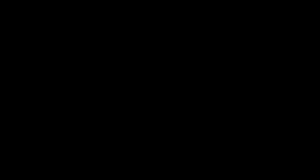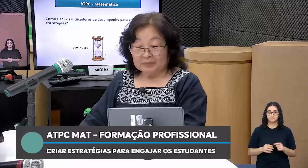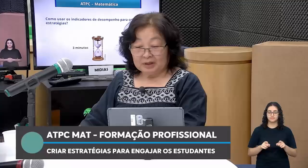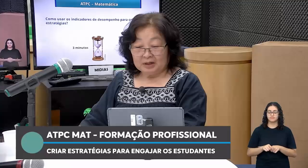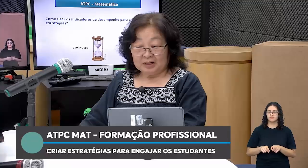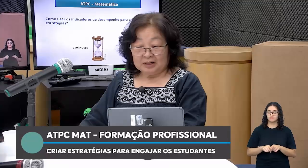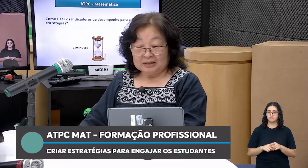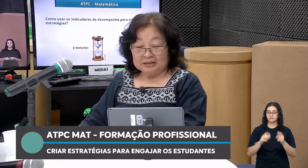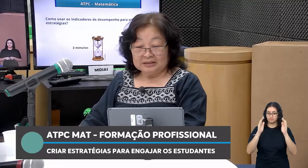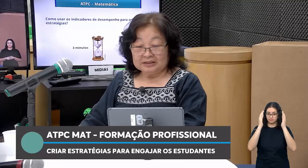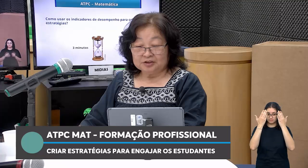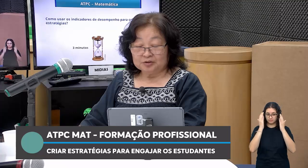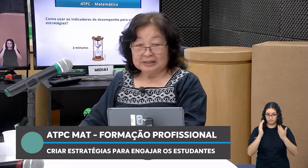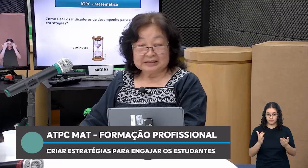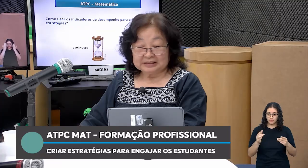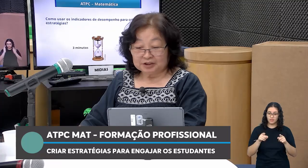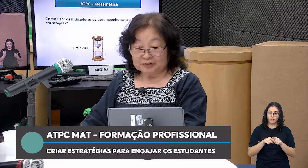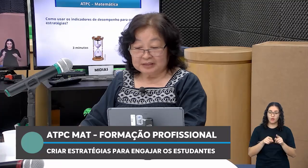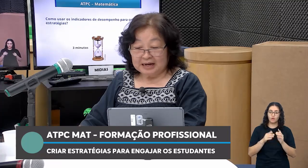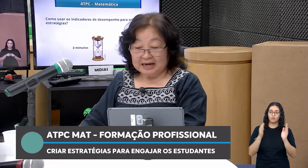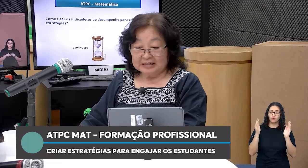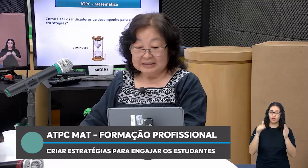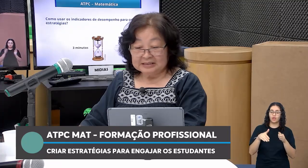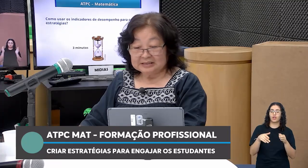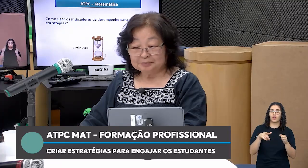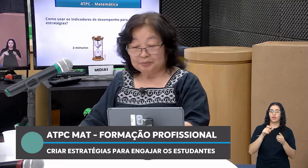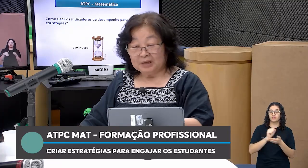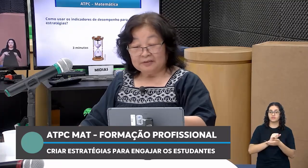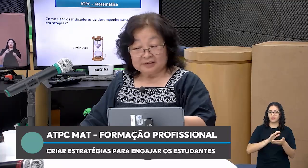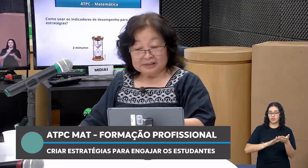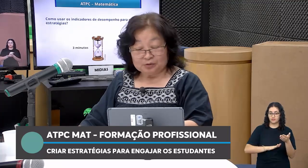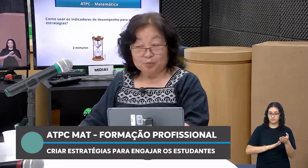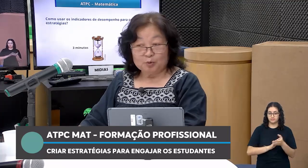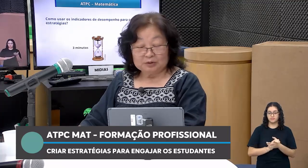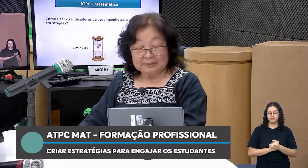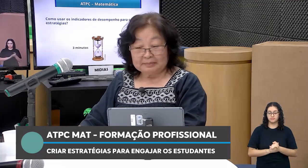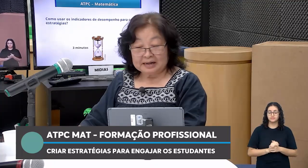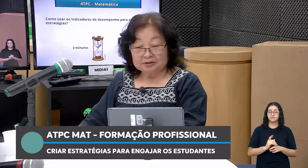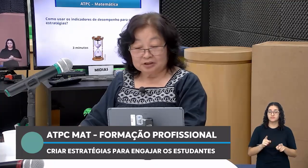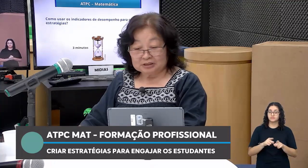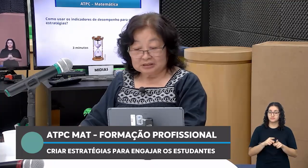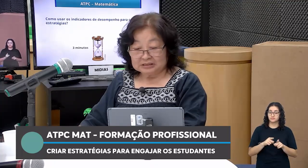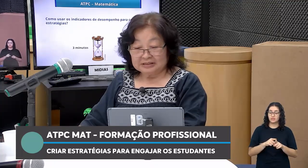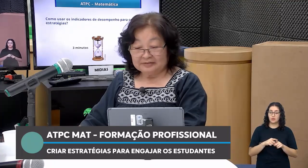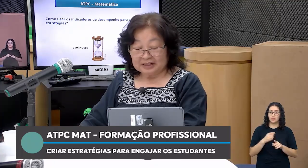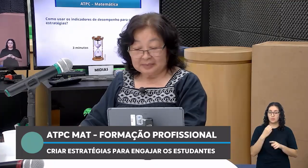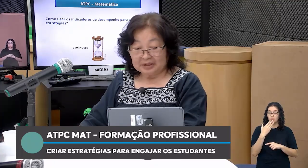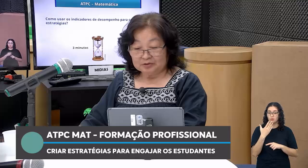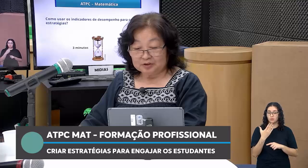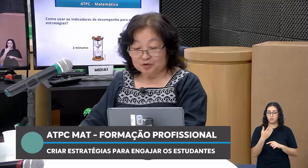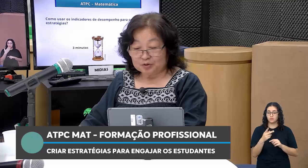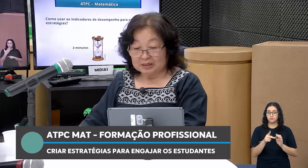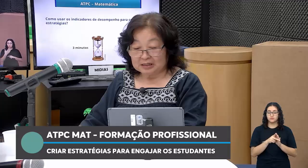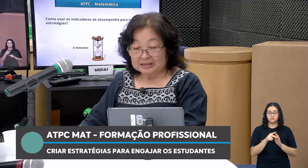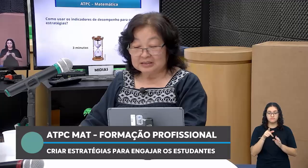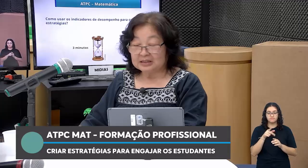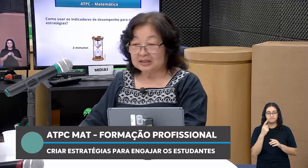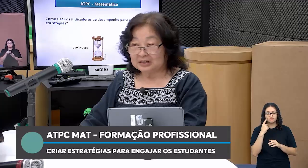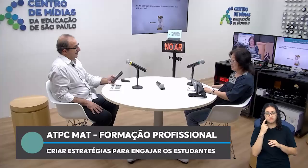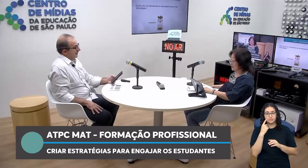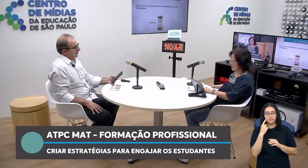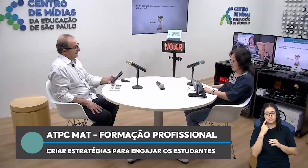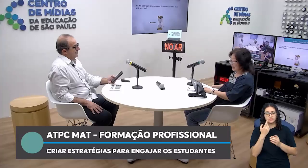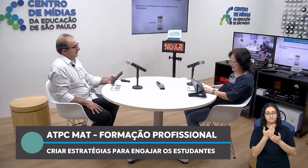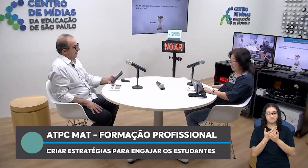Analisar e direcionar as atividades, fazer um bom trabalho de nivelamento dos Muitos estudantes.